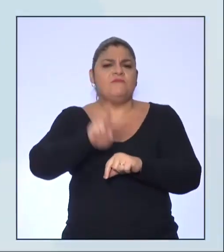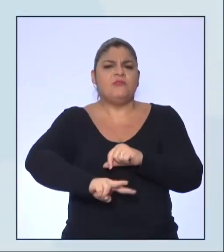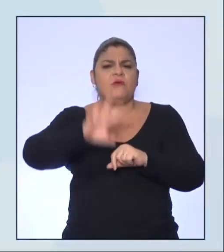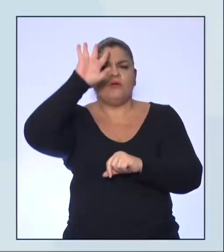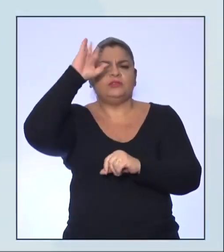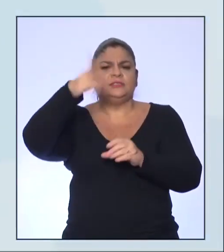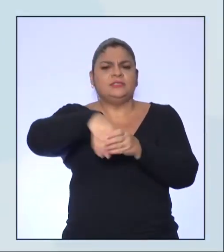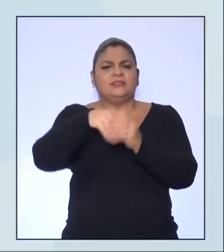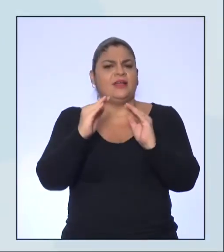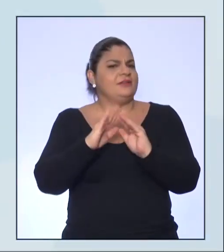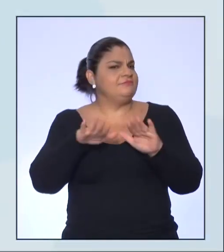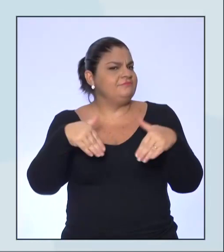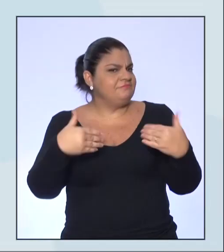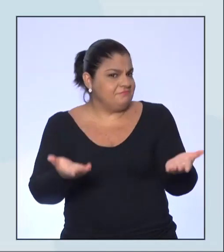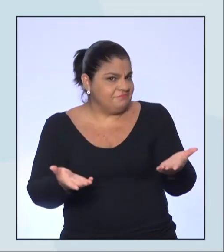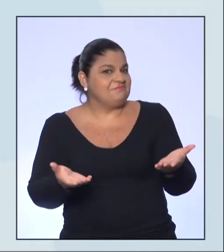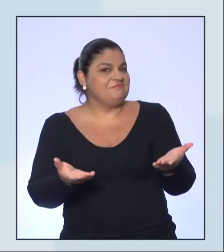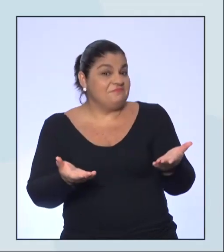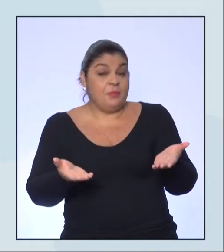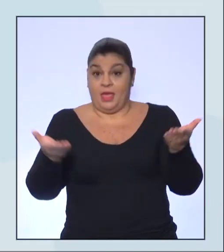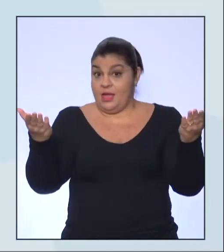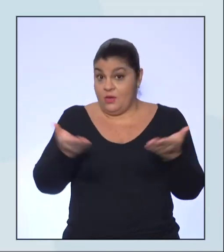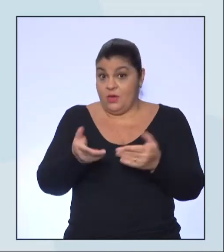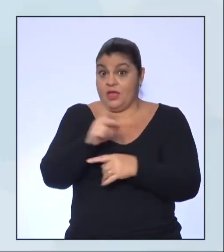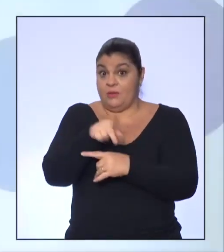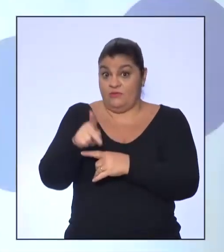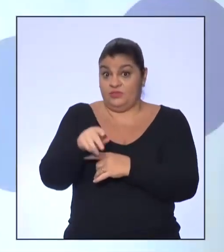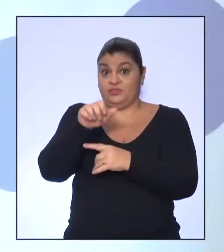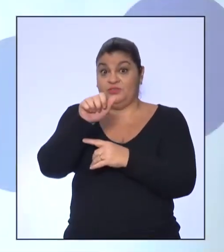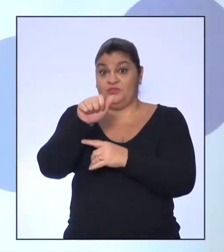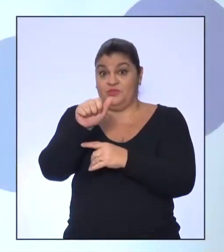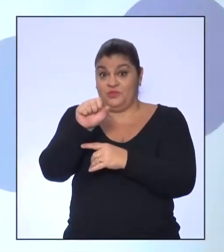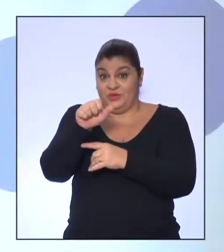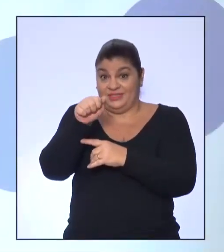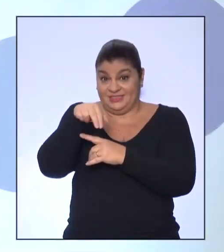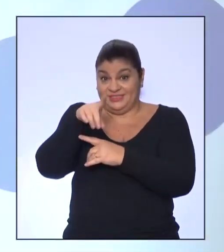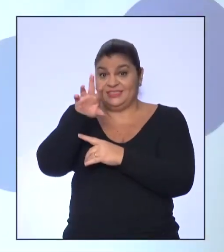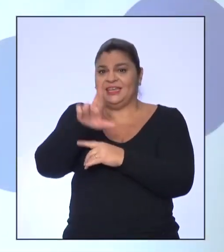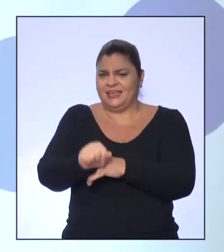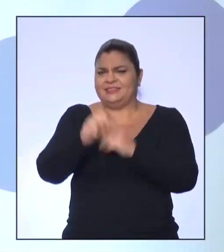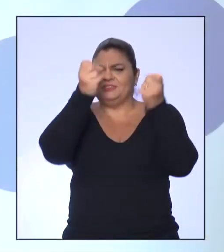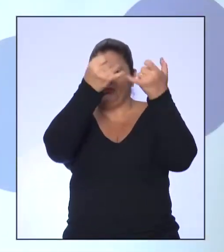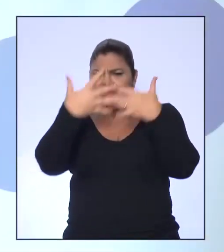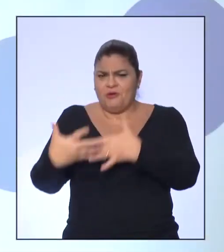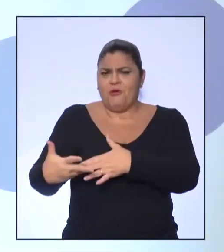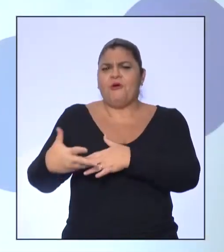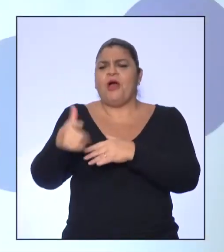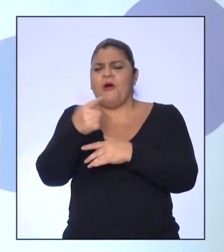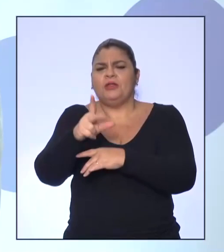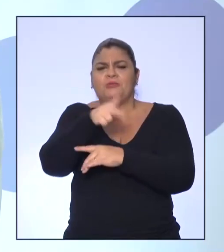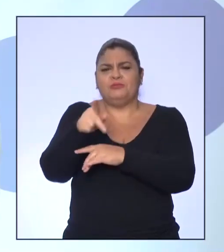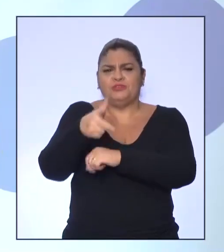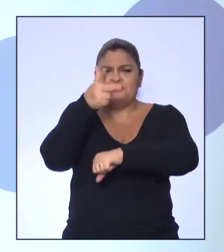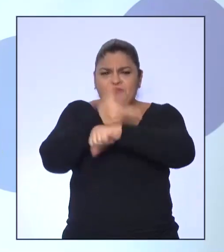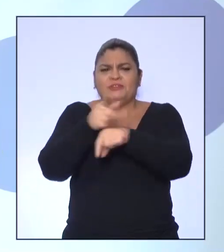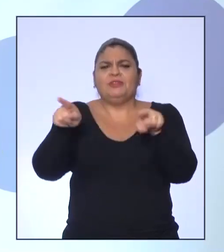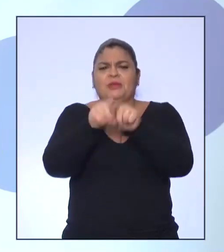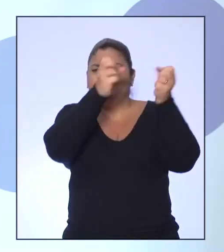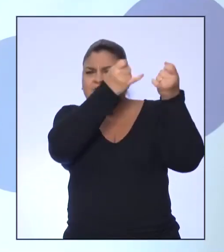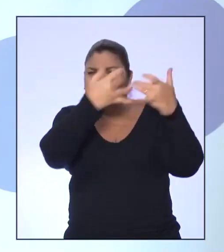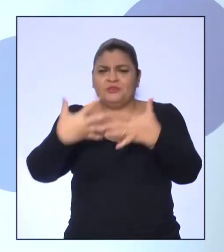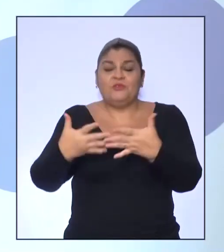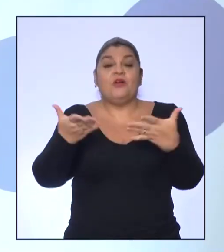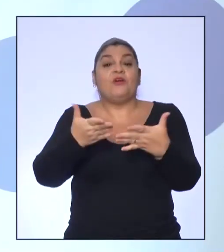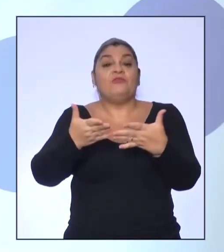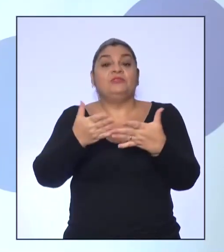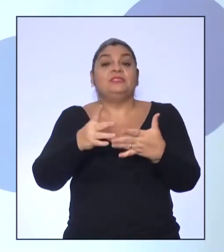casa. Agora que a professora Sandra já explicou, a professora Cecília através do vídeo, vocês têm um pouquinho mais de conhecimento